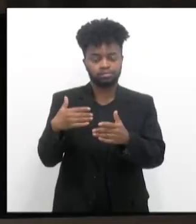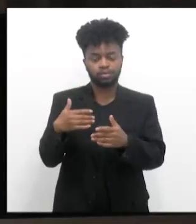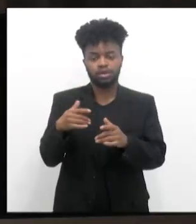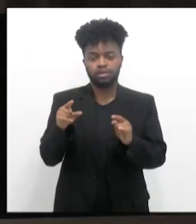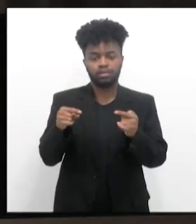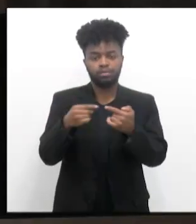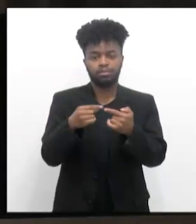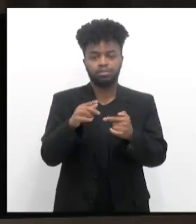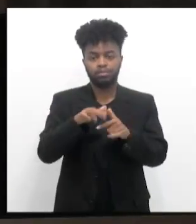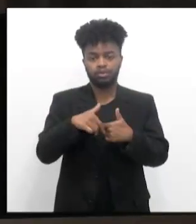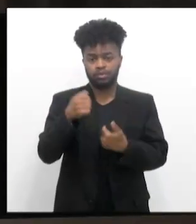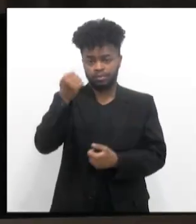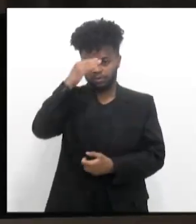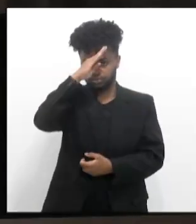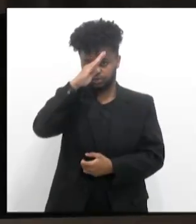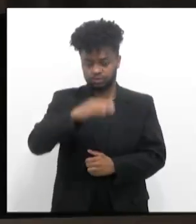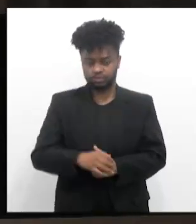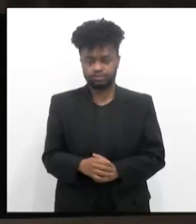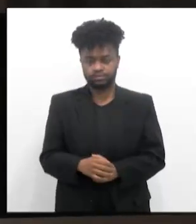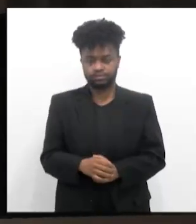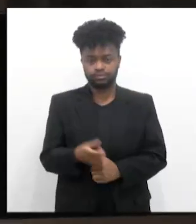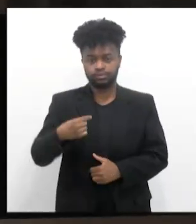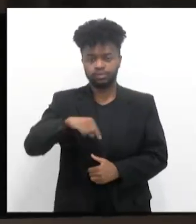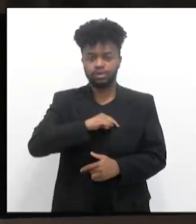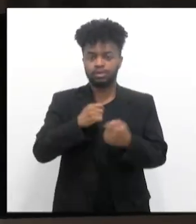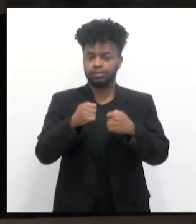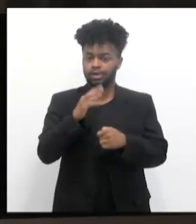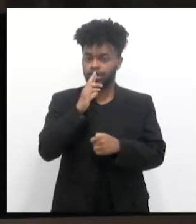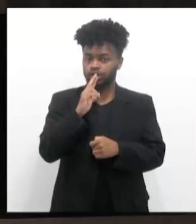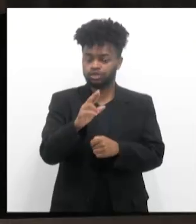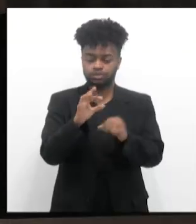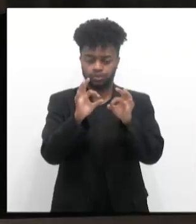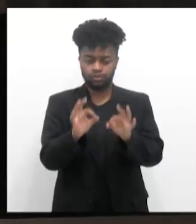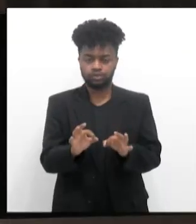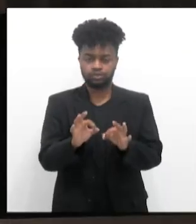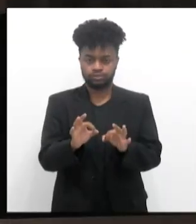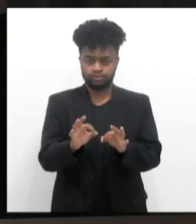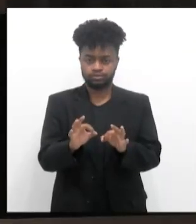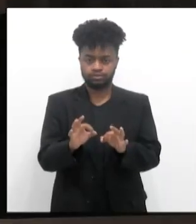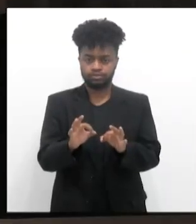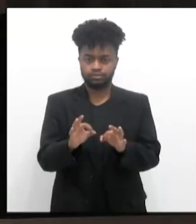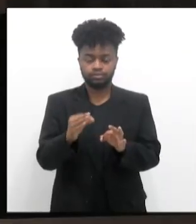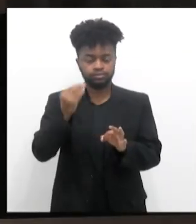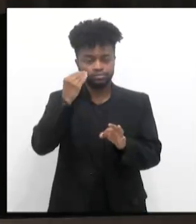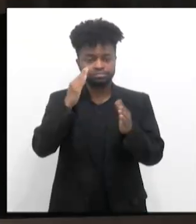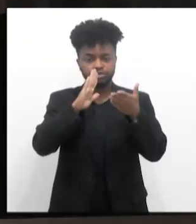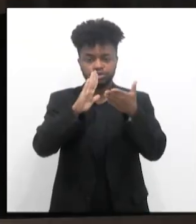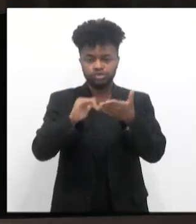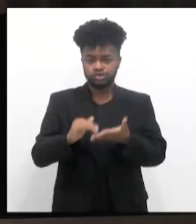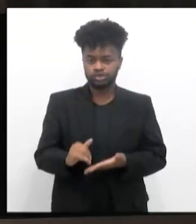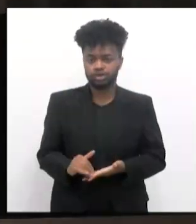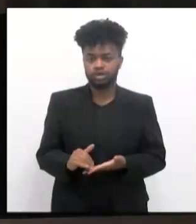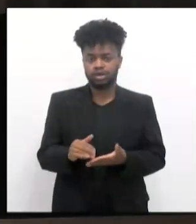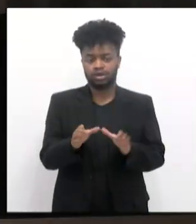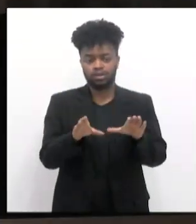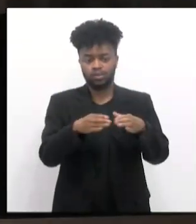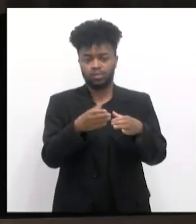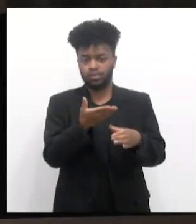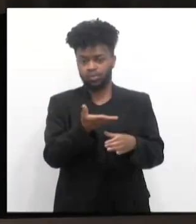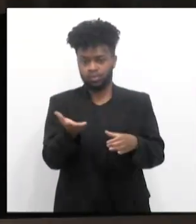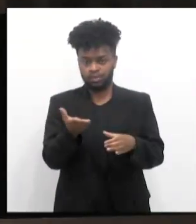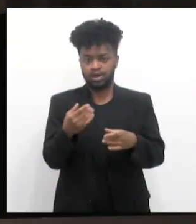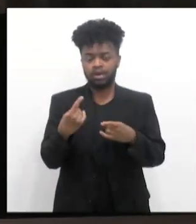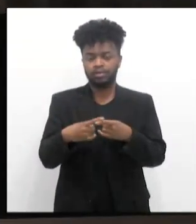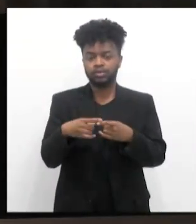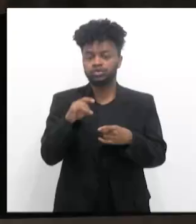através do governo Bolsonaro. A gente precisa dar uma resposta contundente para extirpar, tirar essa turma de lá, porque